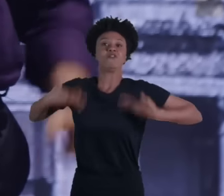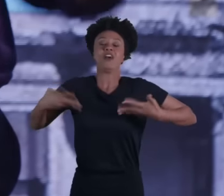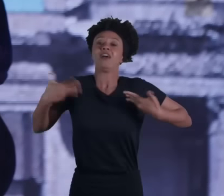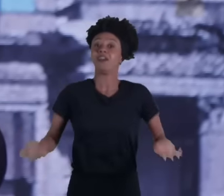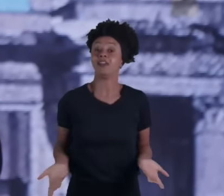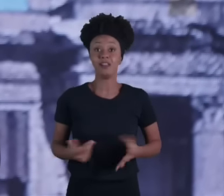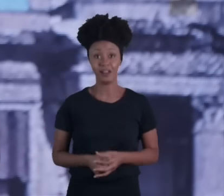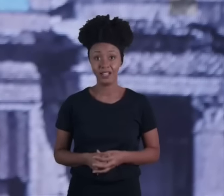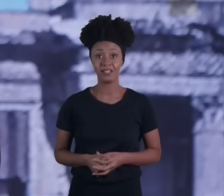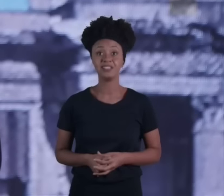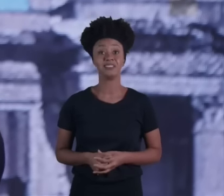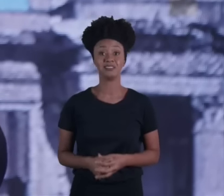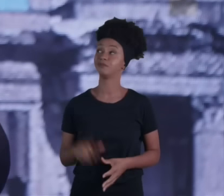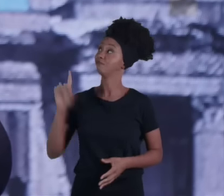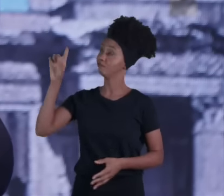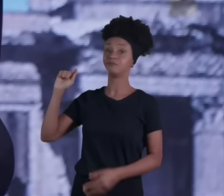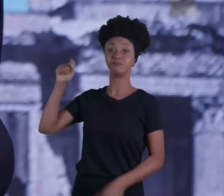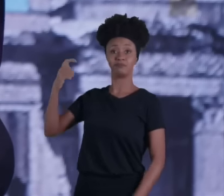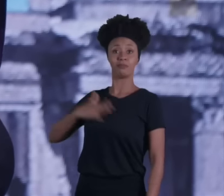Diga assim: ele é o meu Salvador.